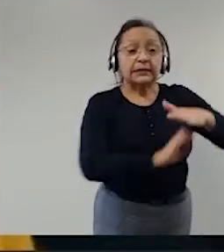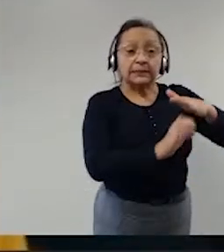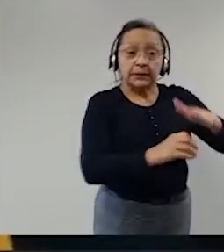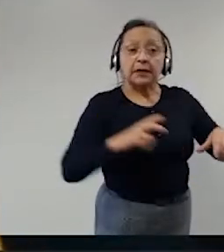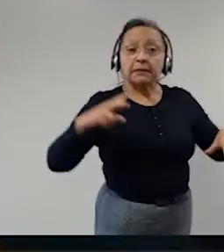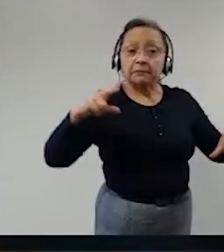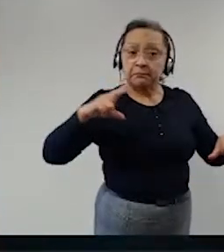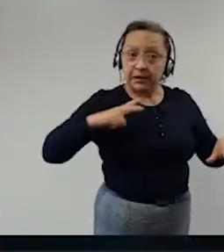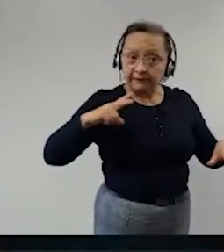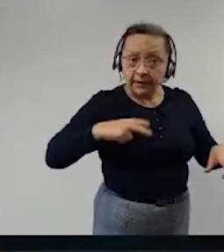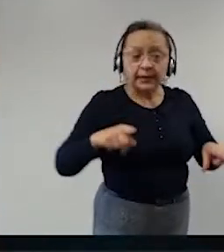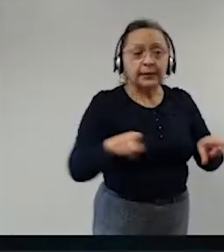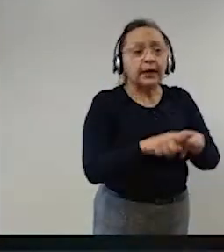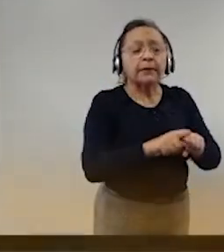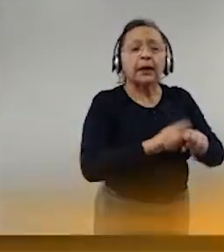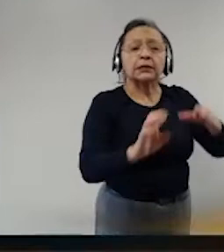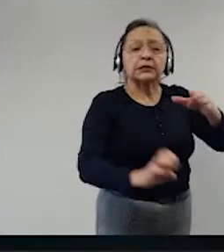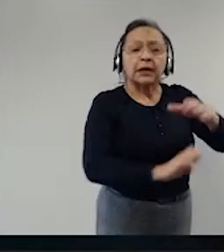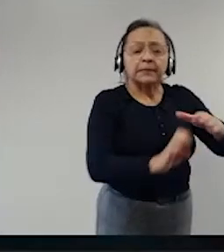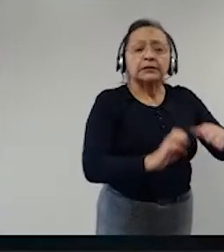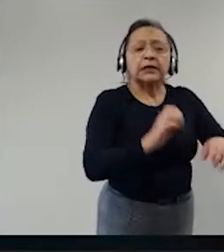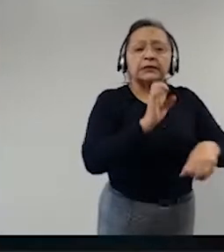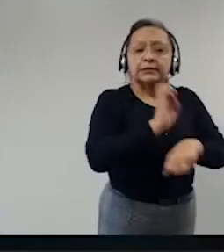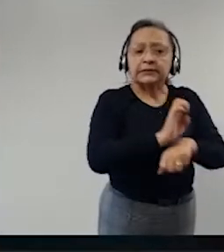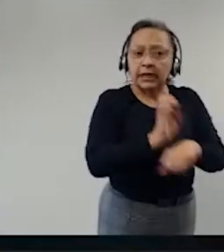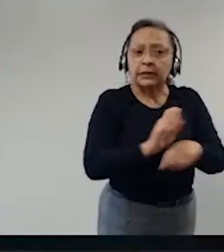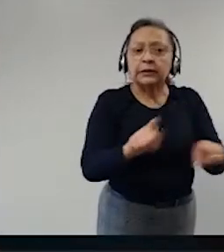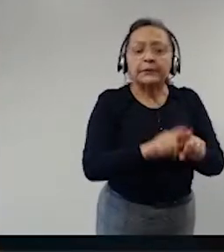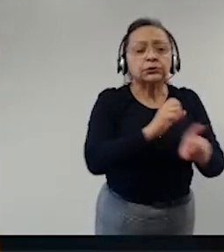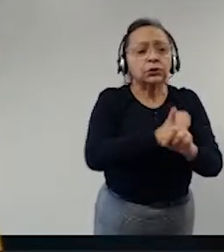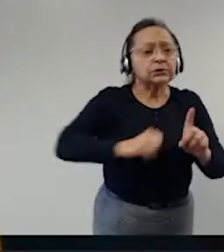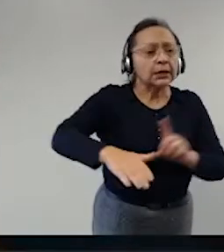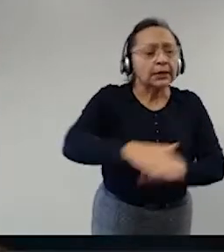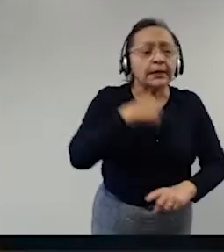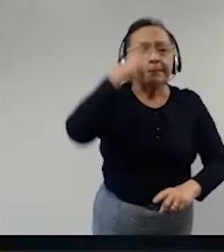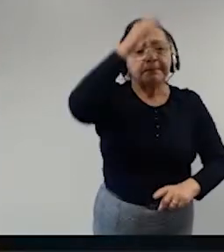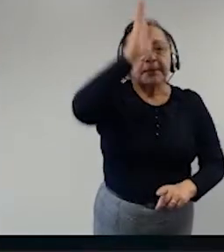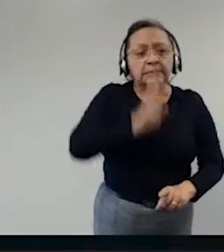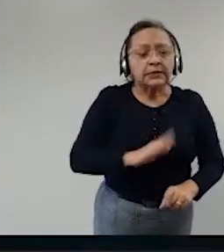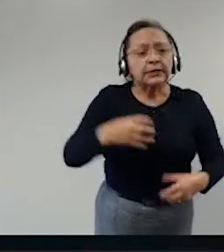privadas também se veem, a sociedade brasileira se vê,